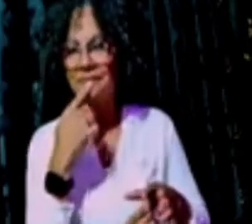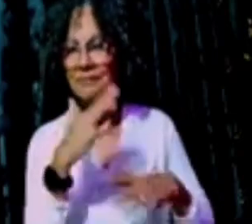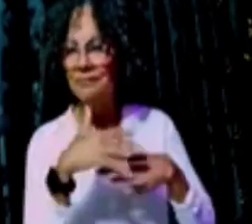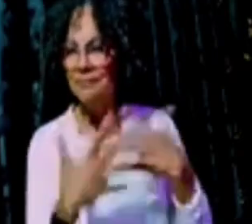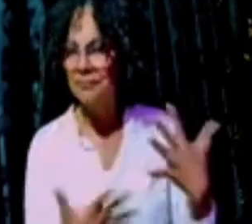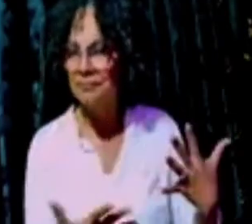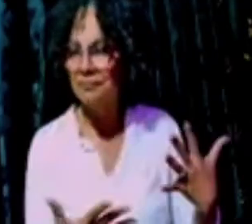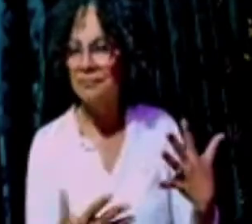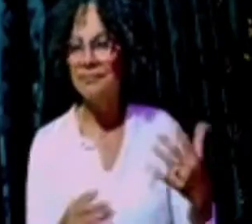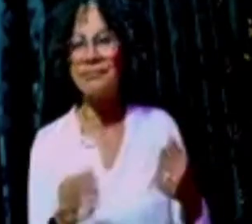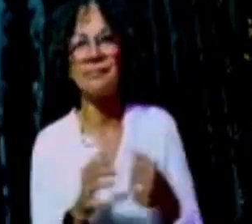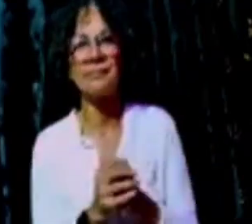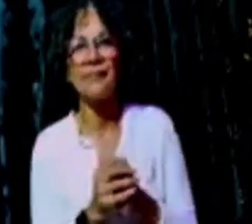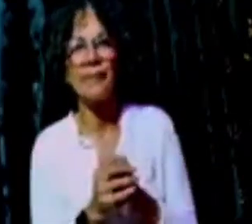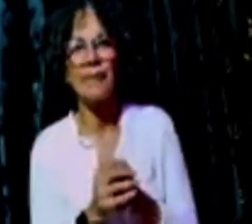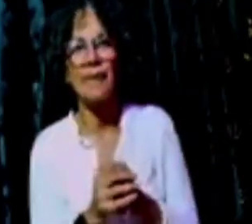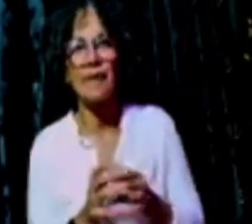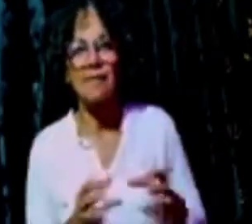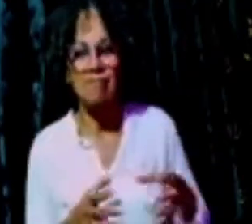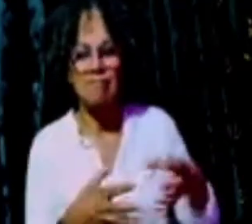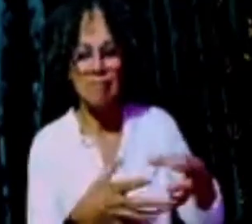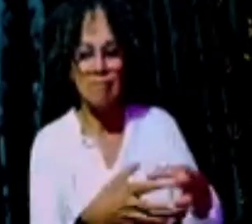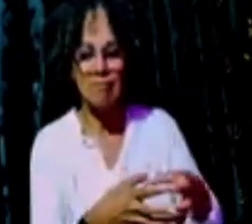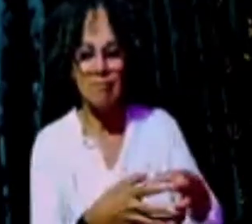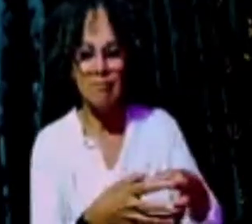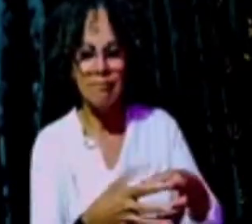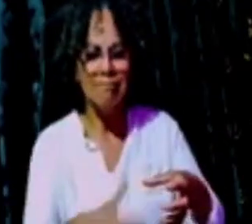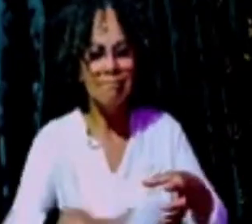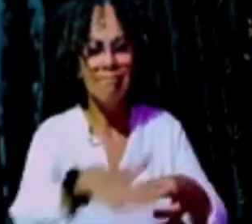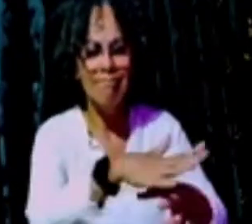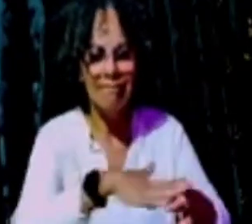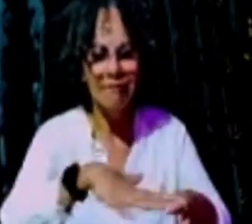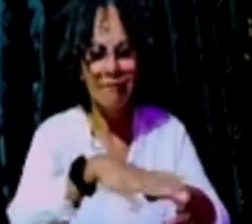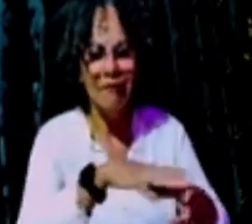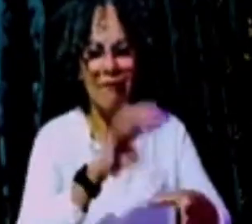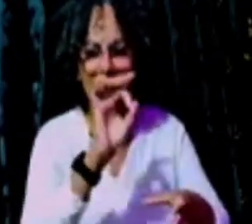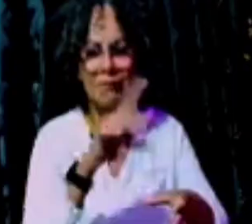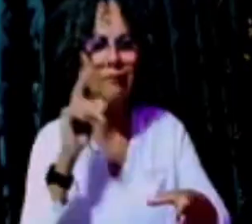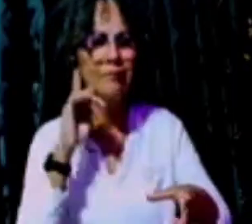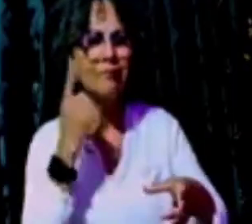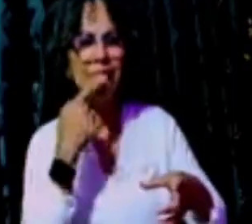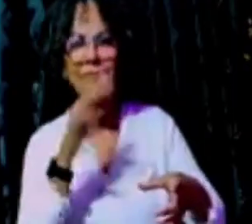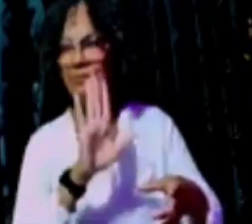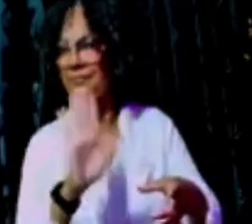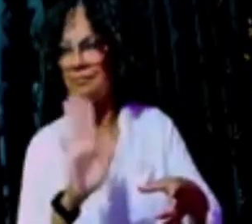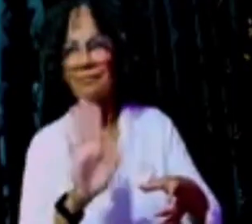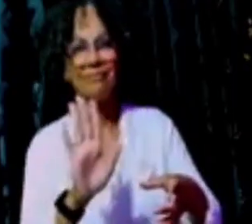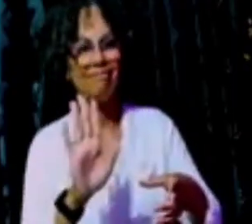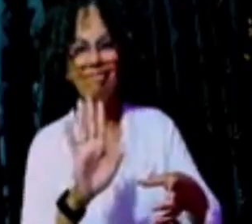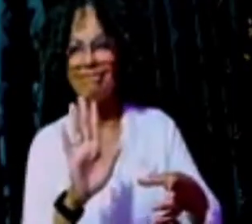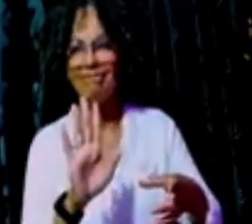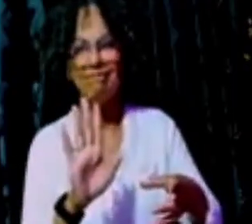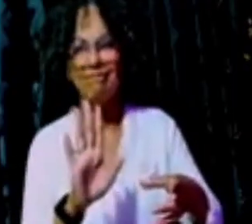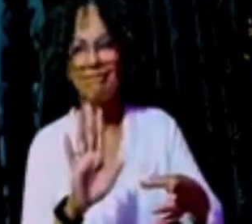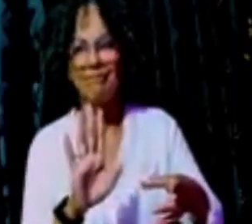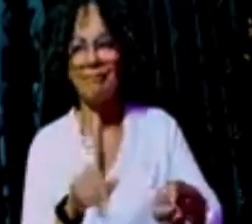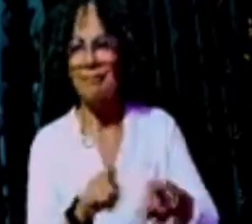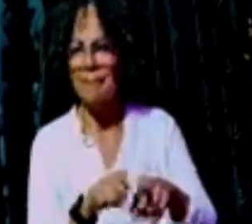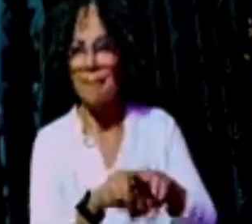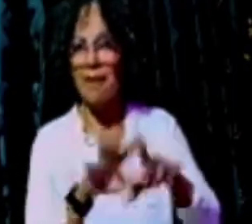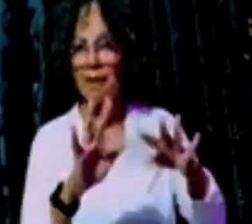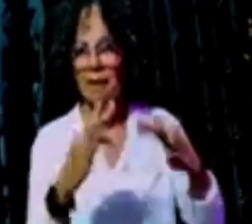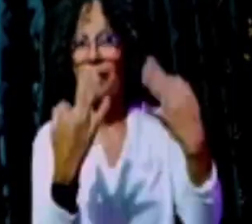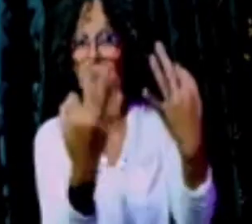Então, assim, a comunidade surda envolve não só os surdos, mas envolve também a